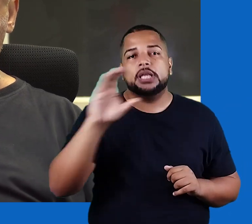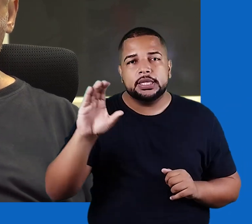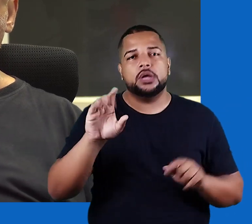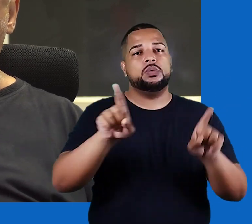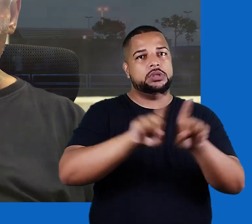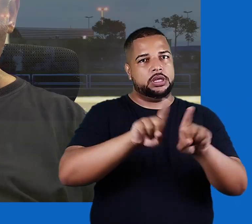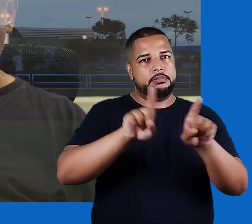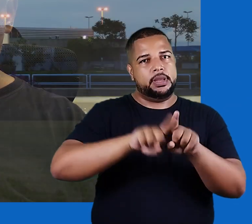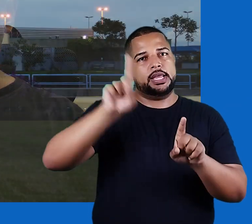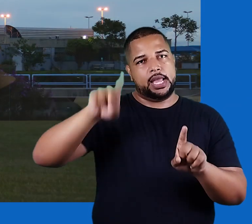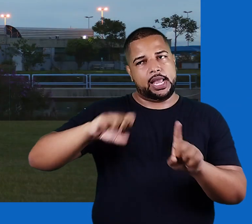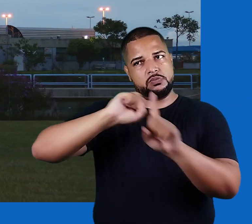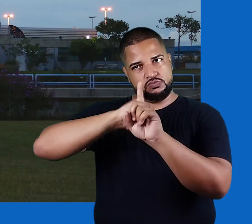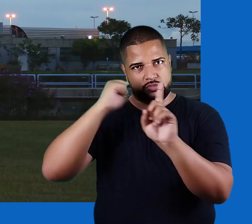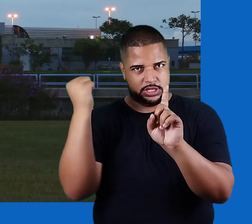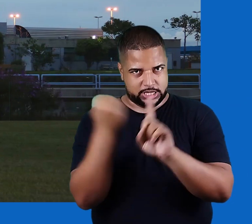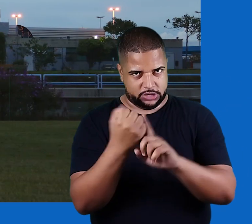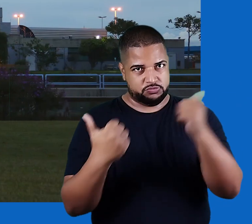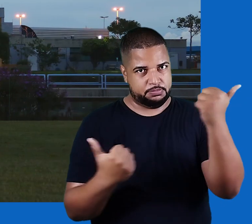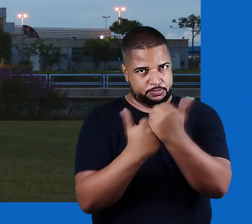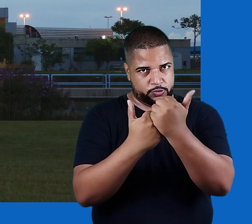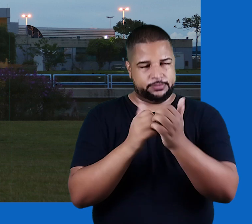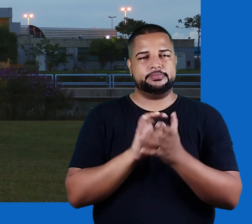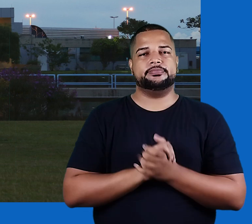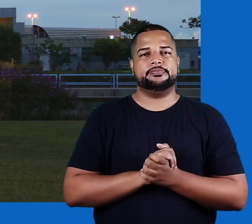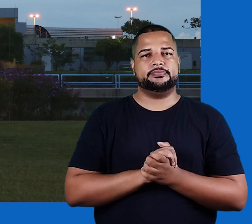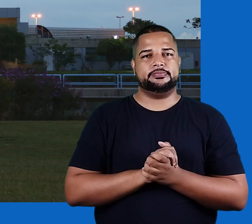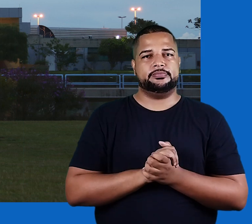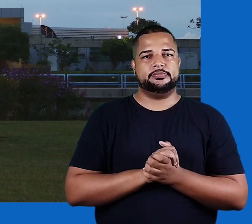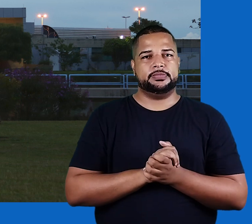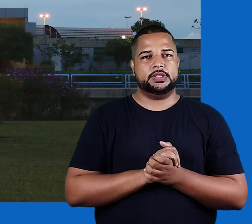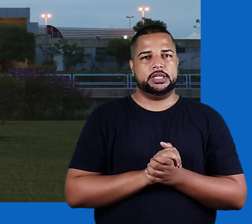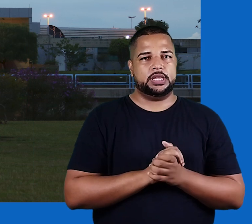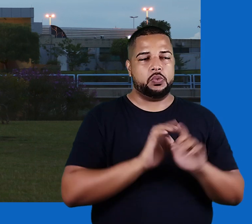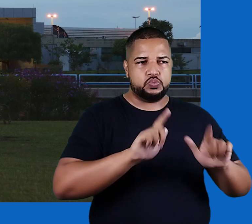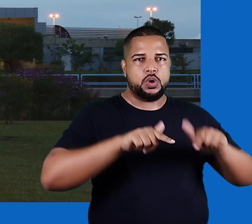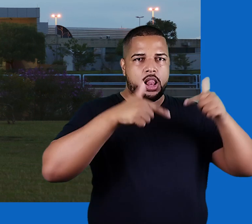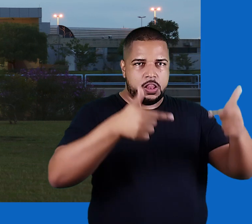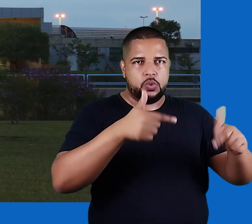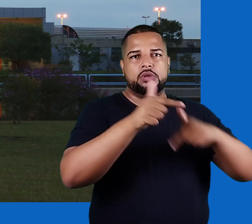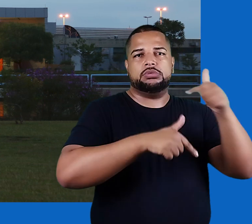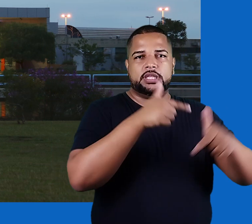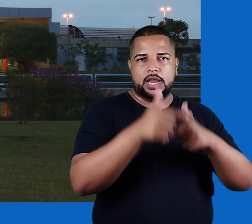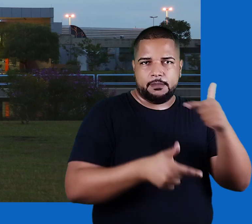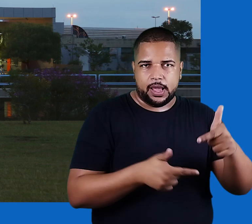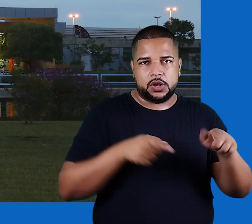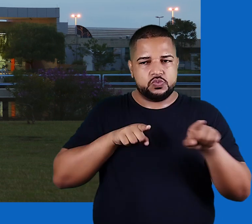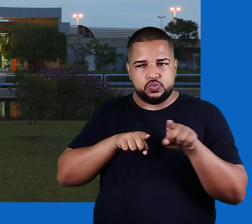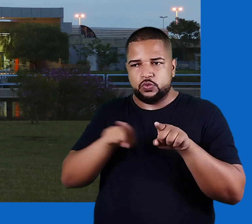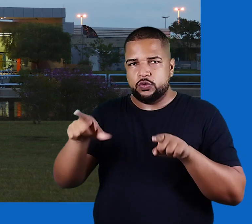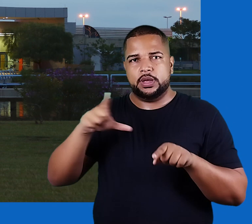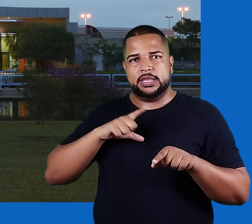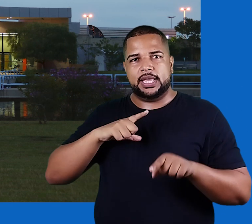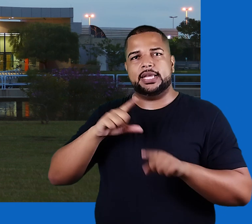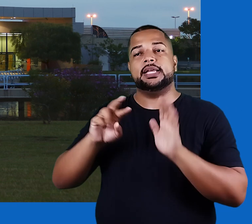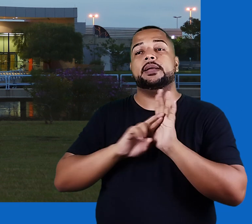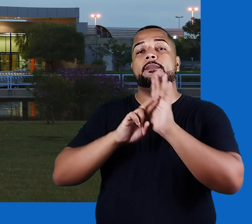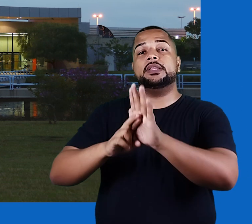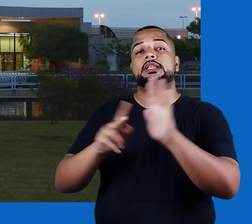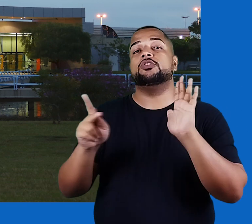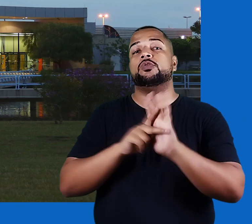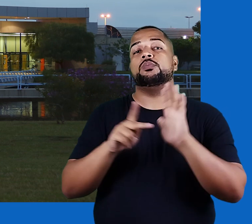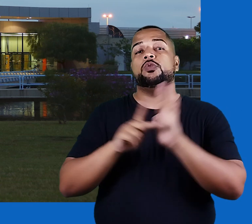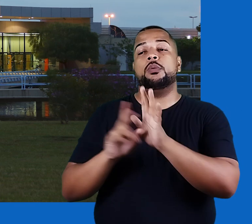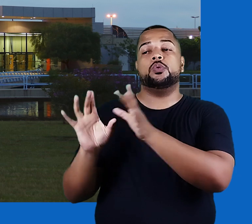um sindicato social. Em paralelo às lutas trabalhistas, a categoria se fez representar na